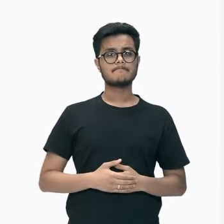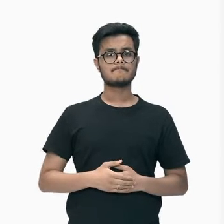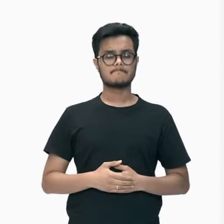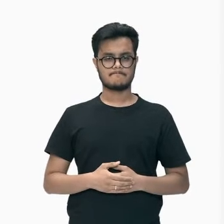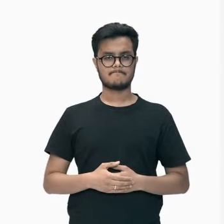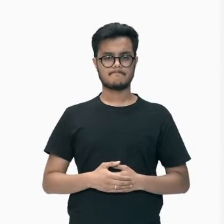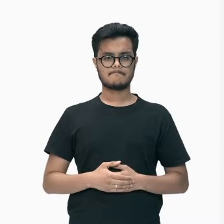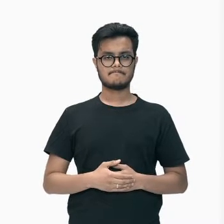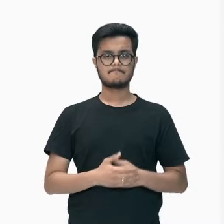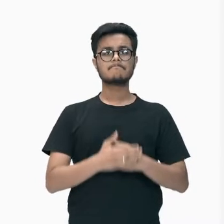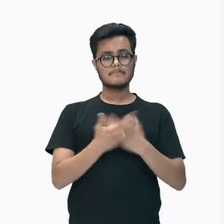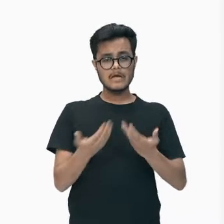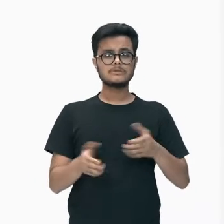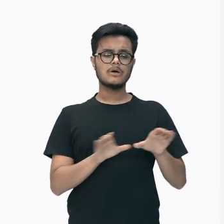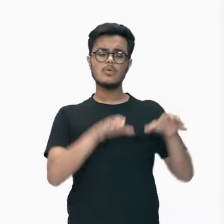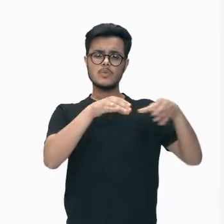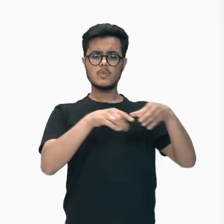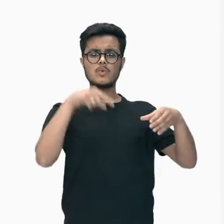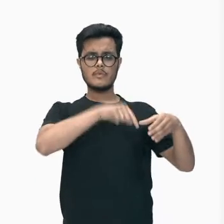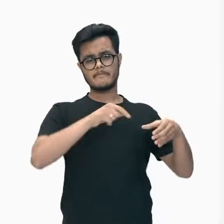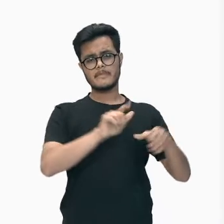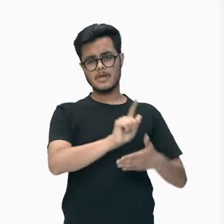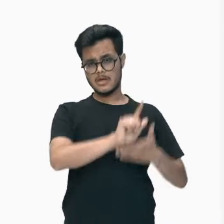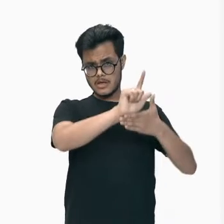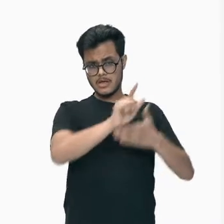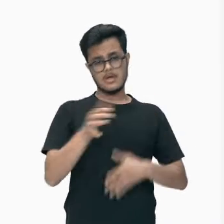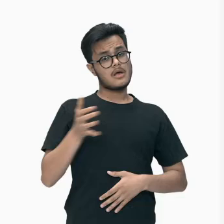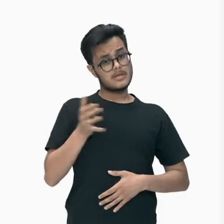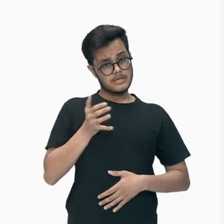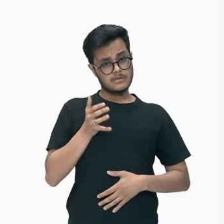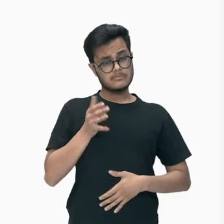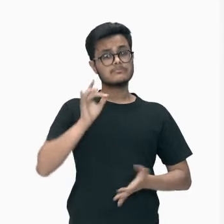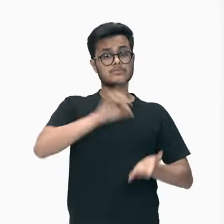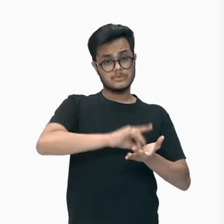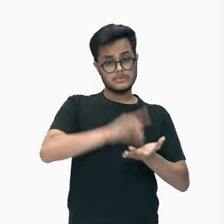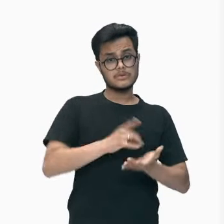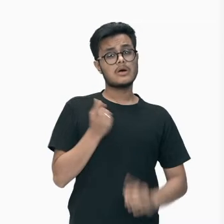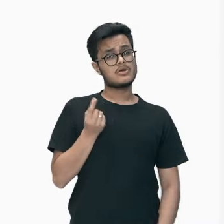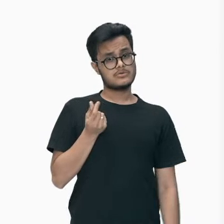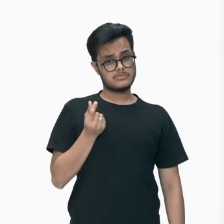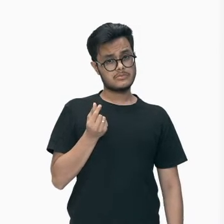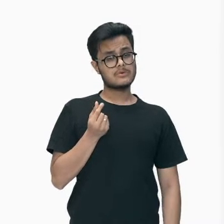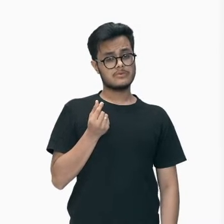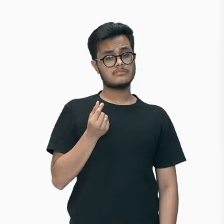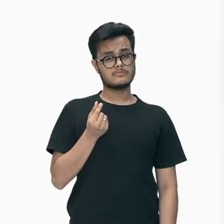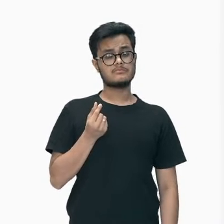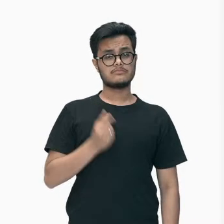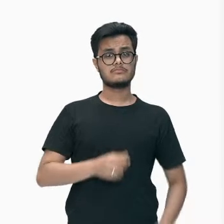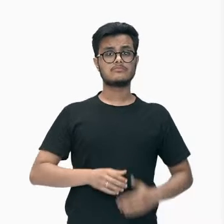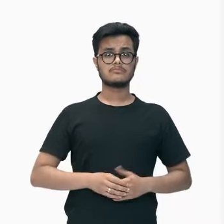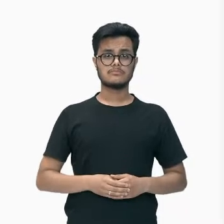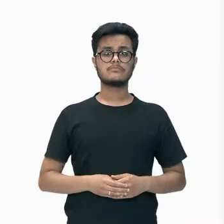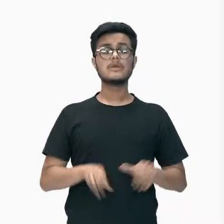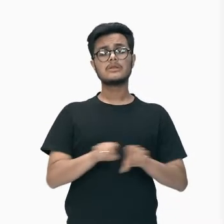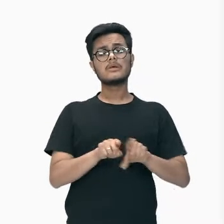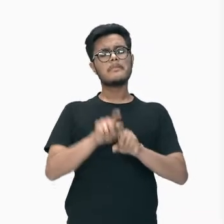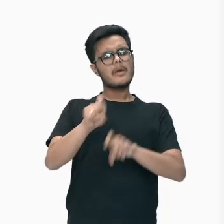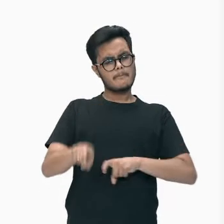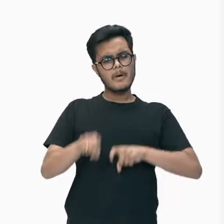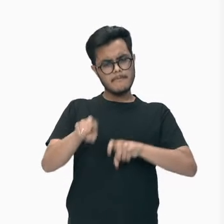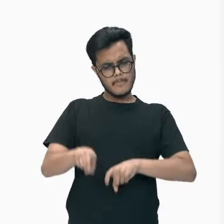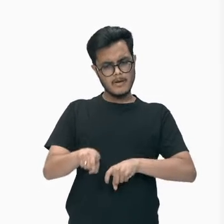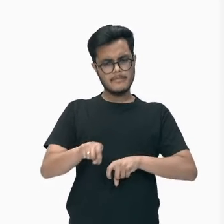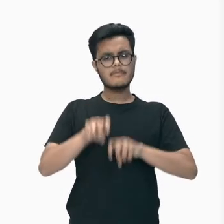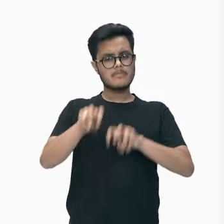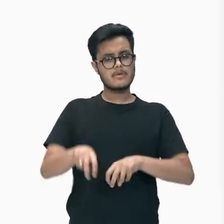a aristocracia brasileira, entre aqueles que eram os produtores, principalmente os grandes latifundiários.